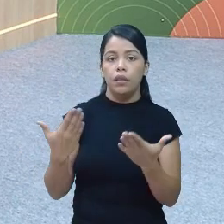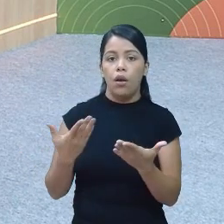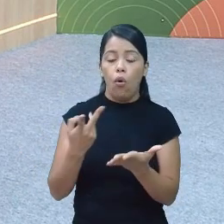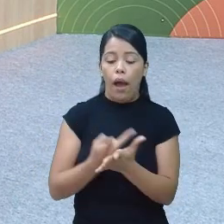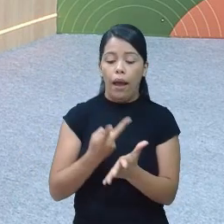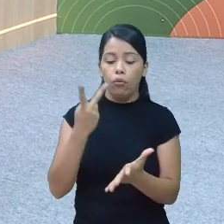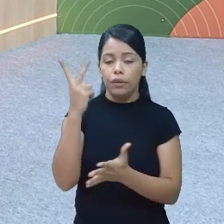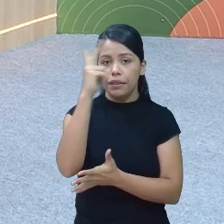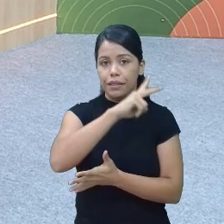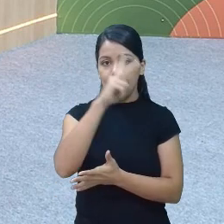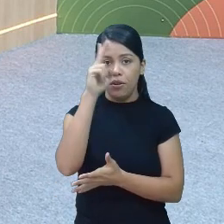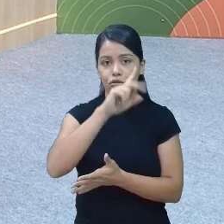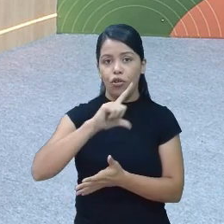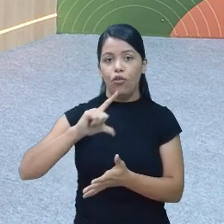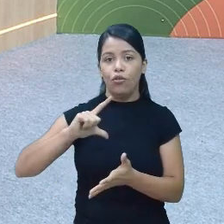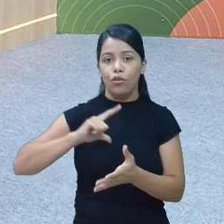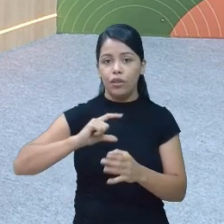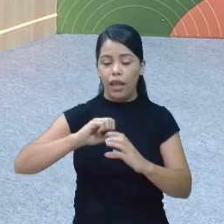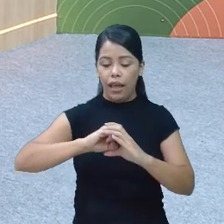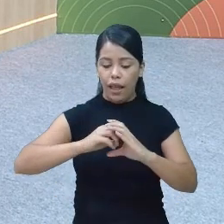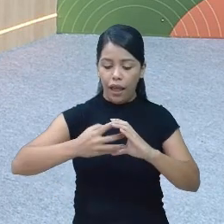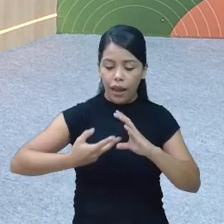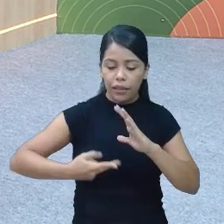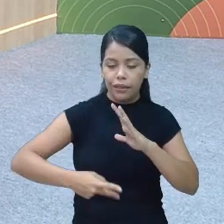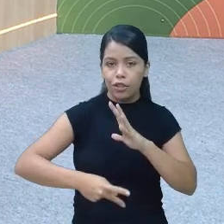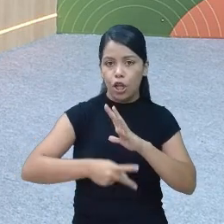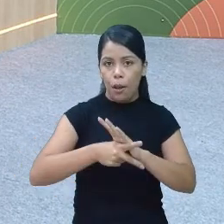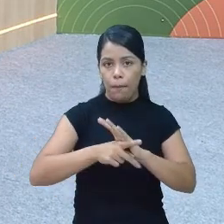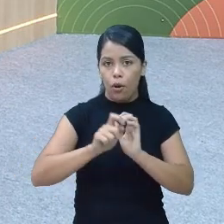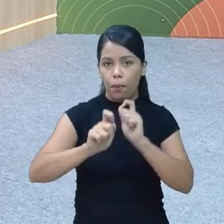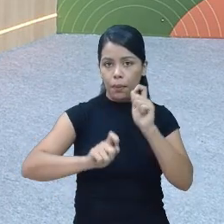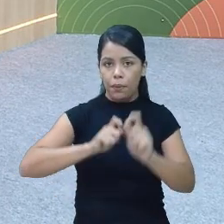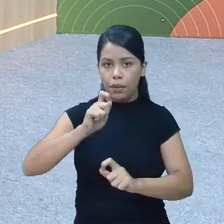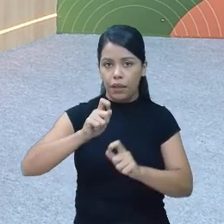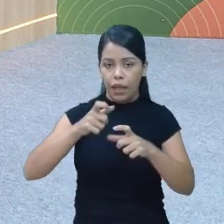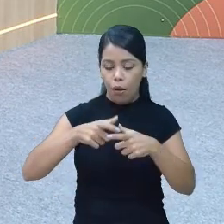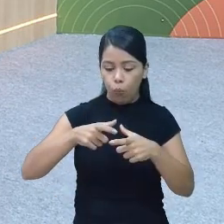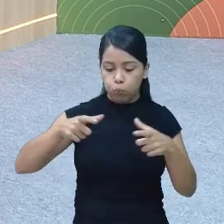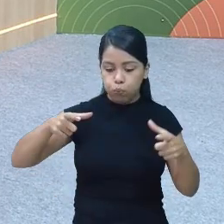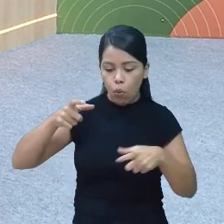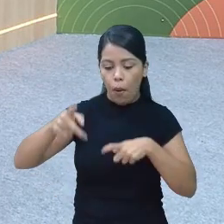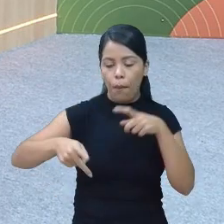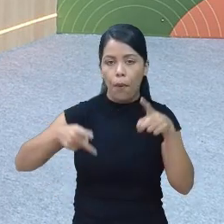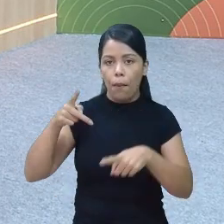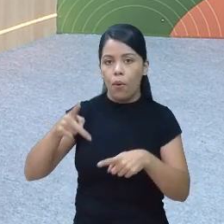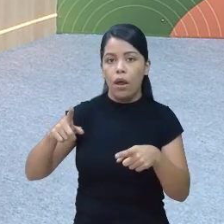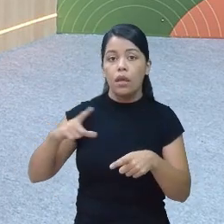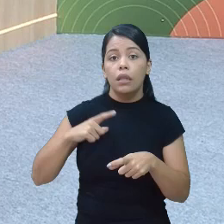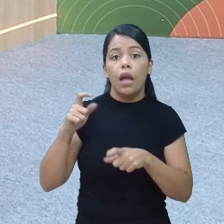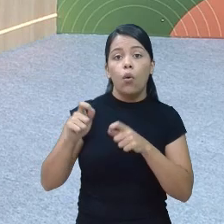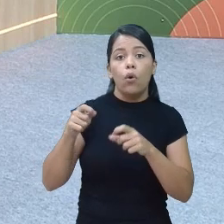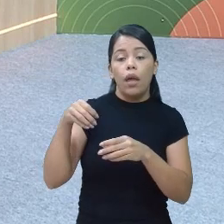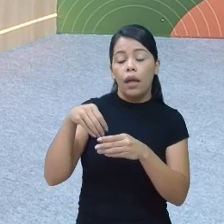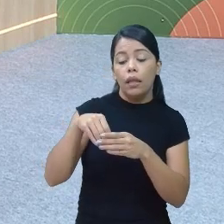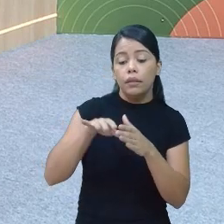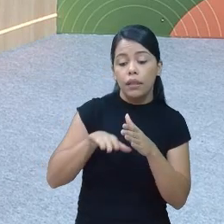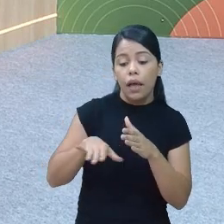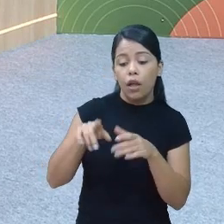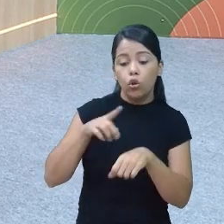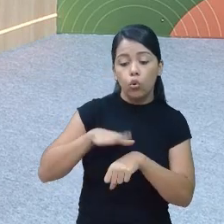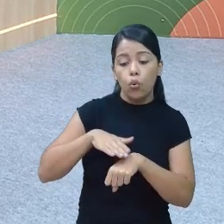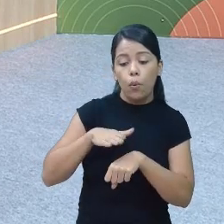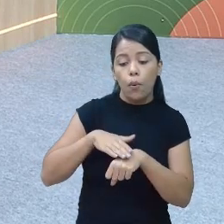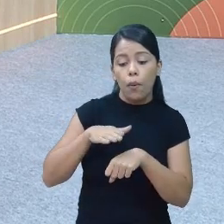ele, para um crescimento muito grande da população. Então você tem aqui, por exemplo, na Revolução Industrial, a questão de